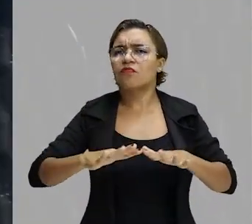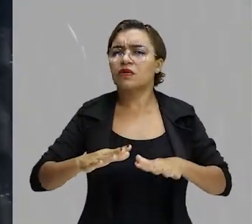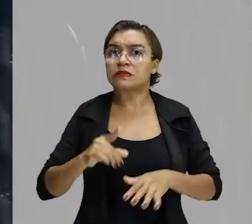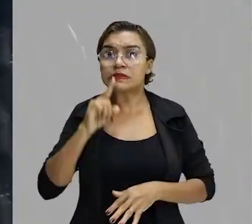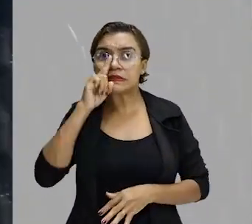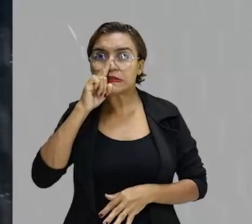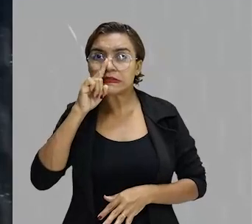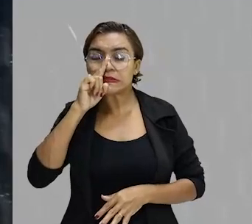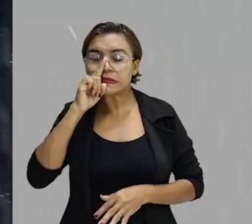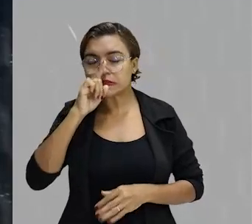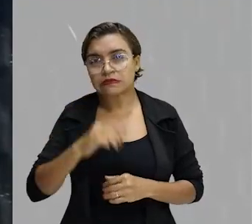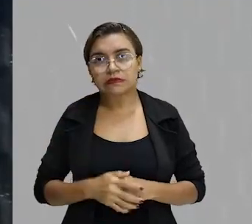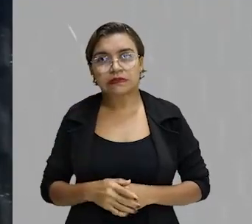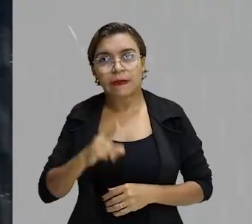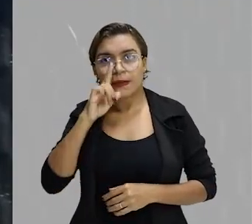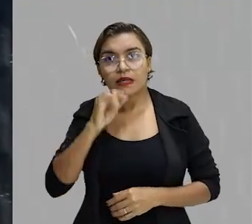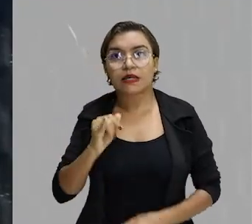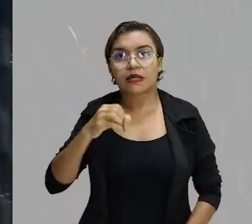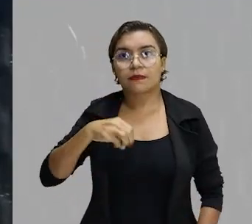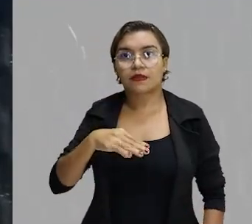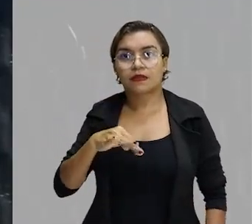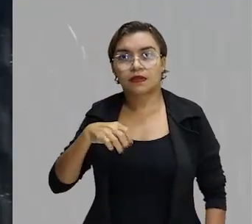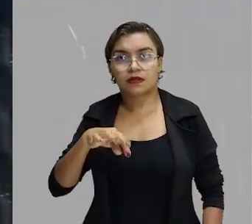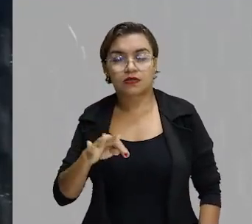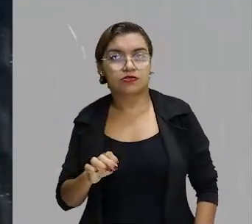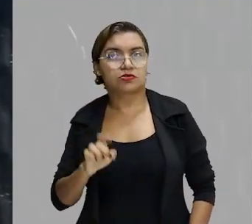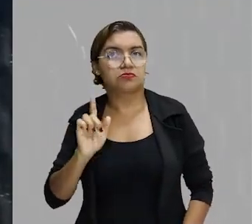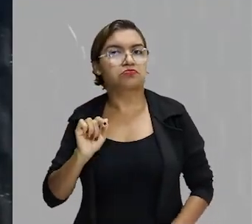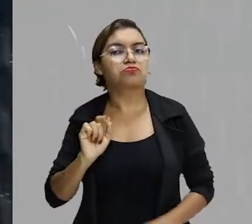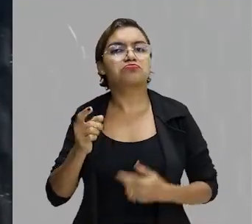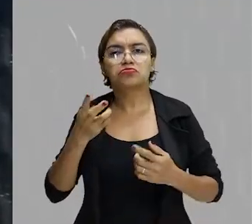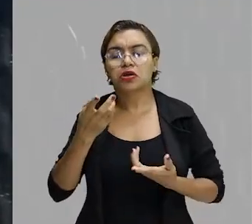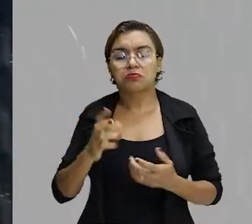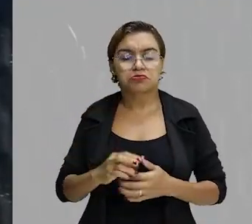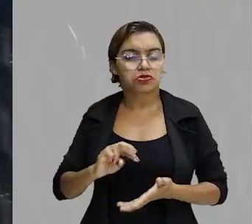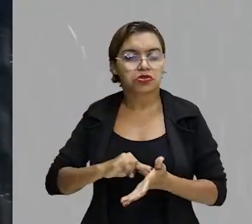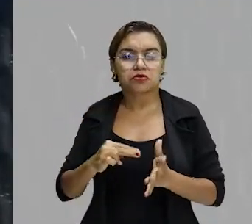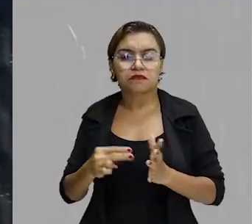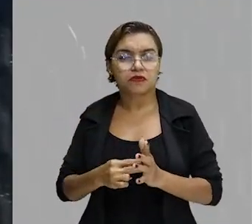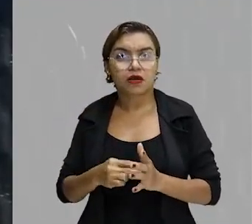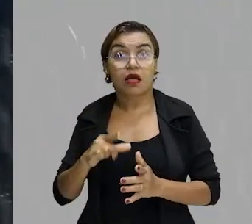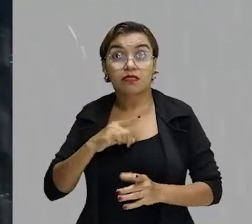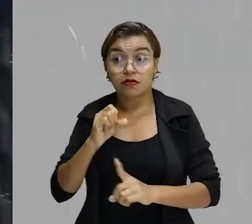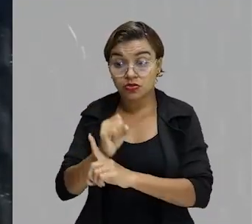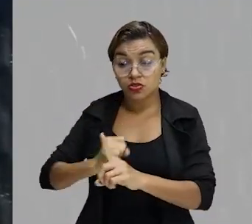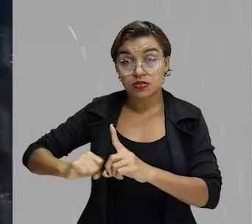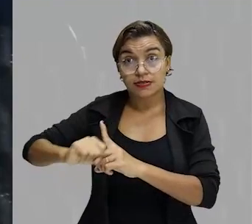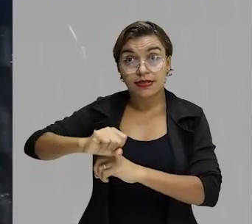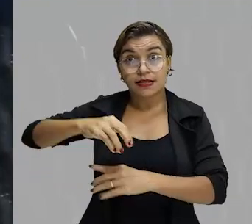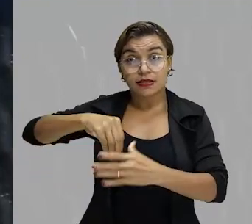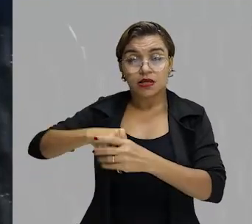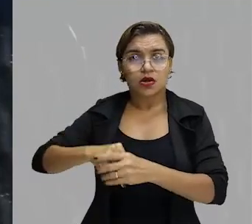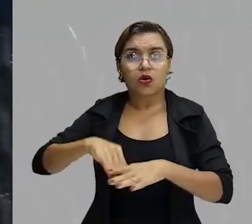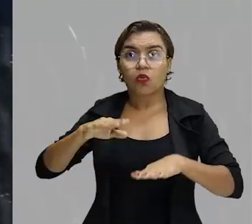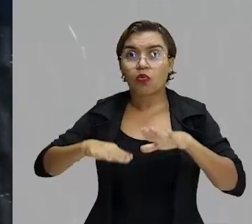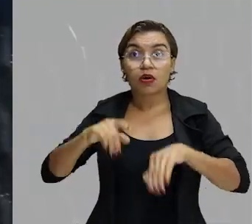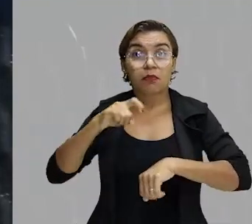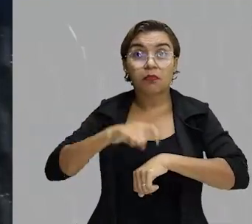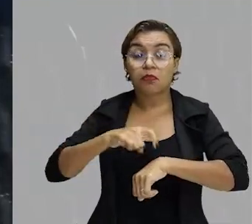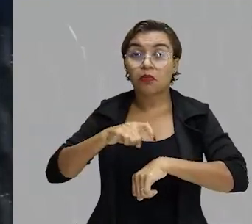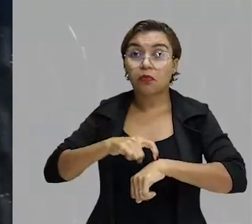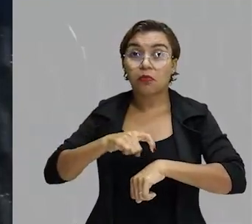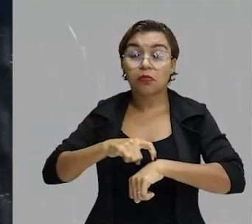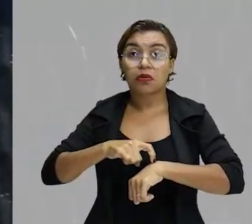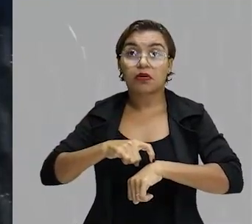perigo iminente. O que é um perigo iminente? É um perigo latente. É algo que existe na sociedade que a qualquer momento pode